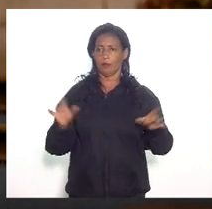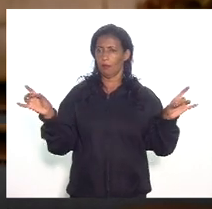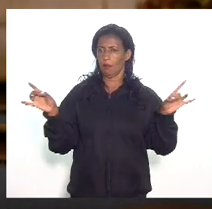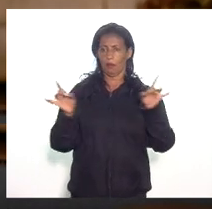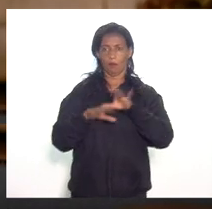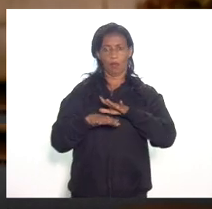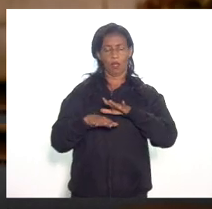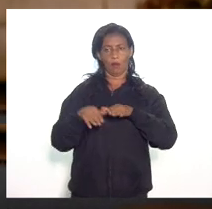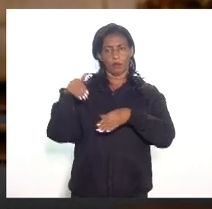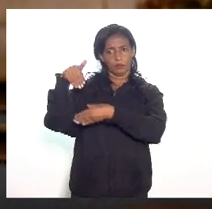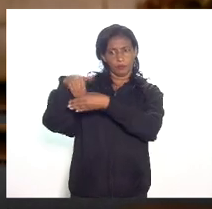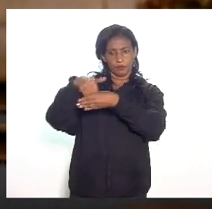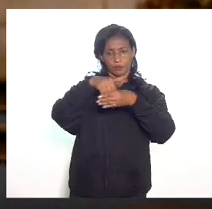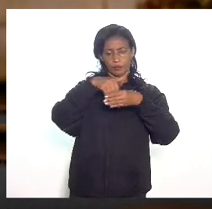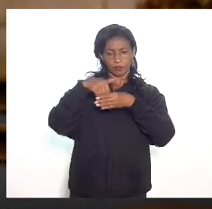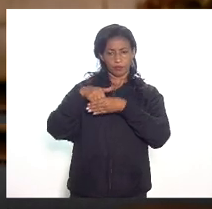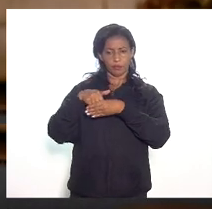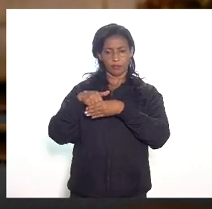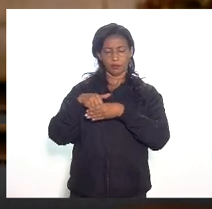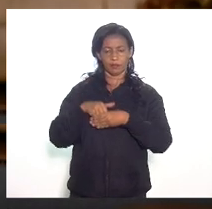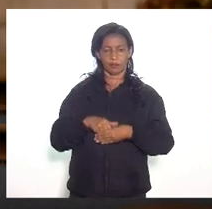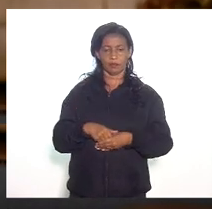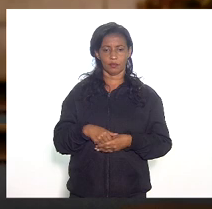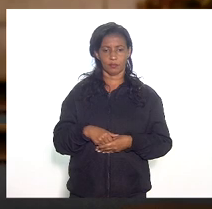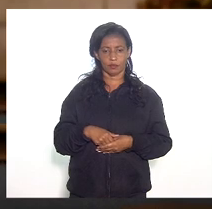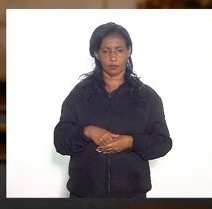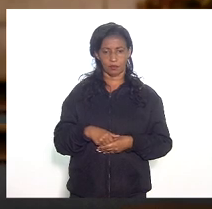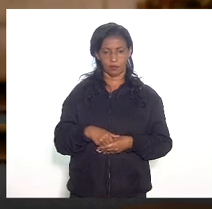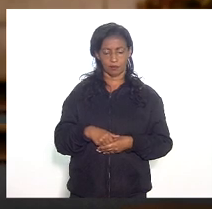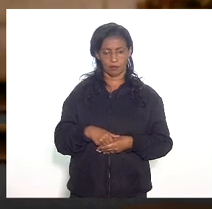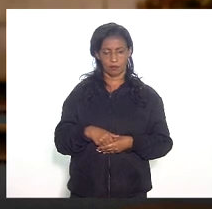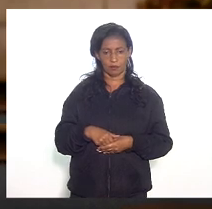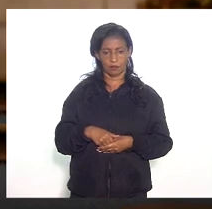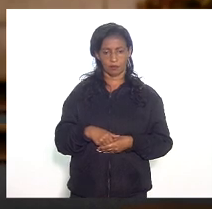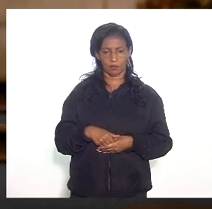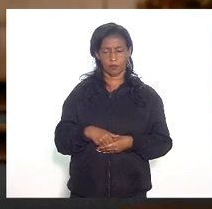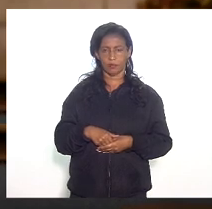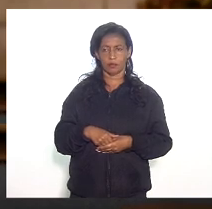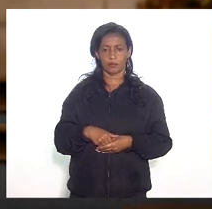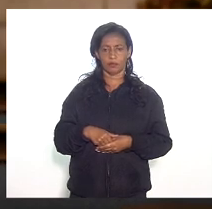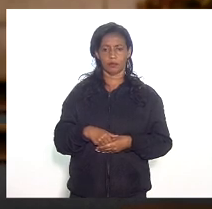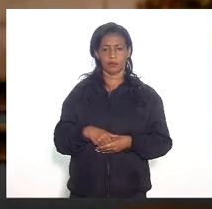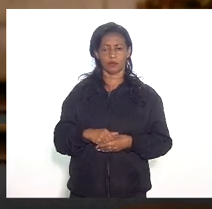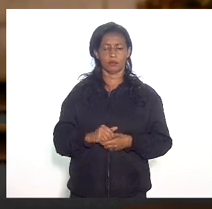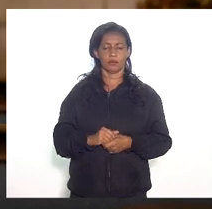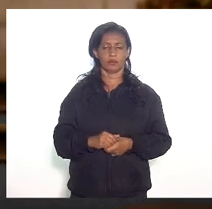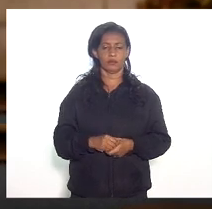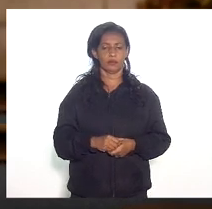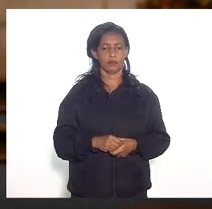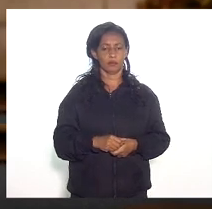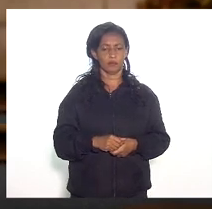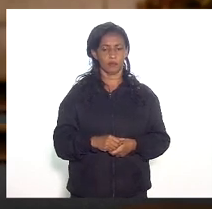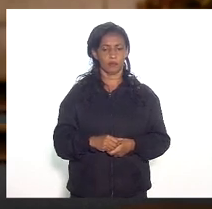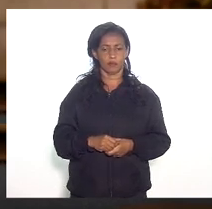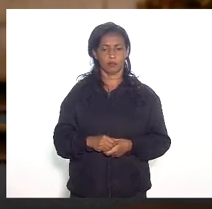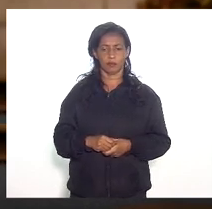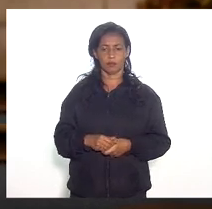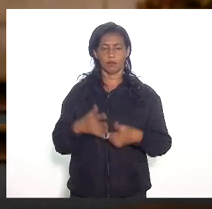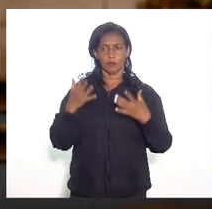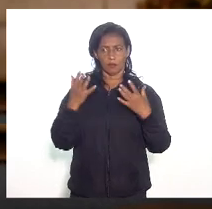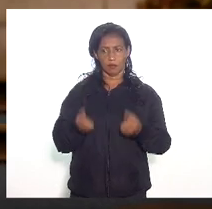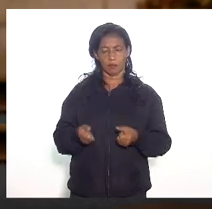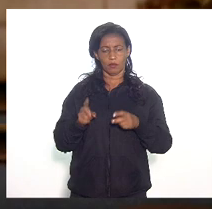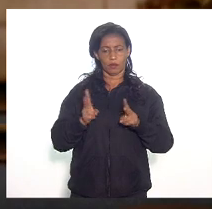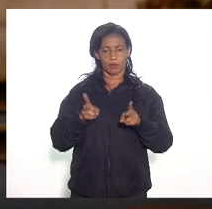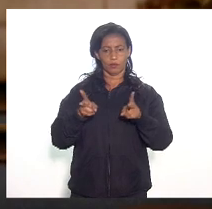votação a presidência vai presidente consegui meu voto a favor já tá já tá então vamos lá